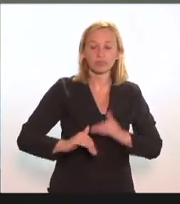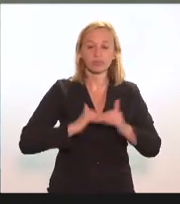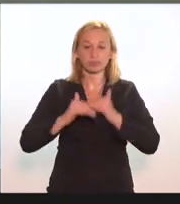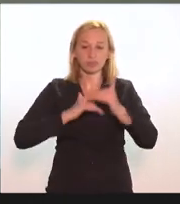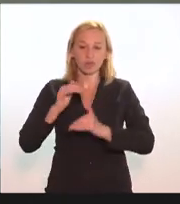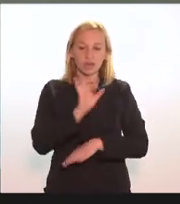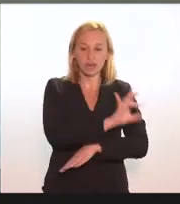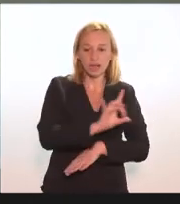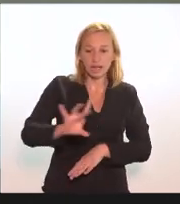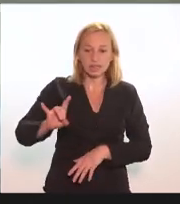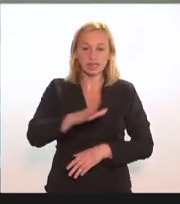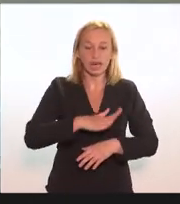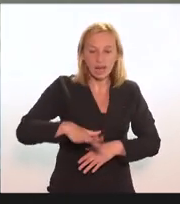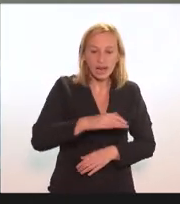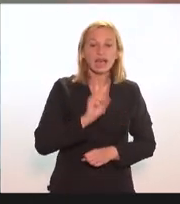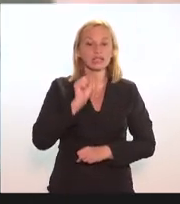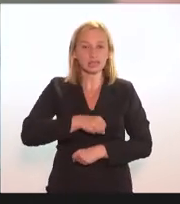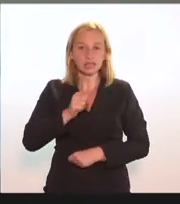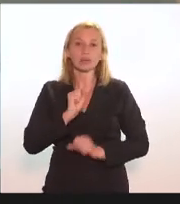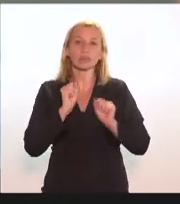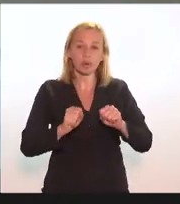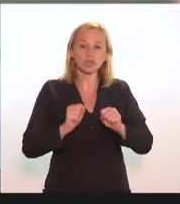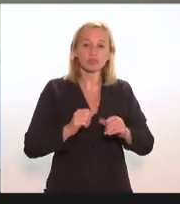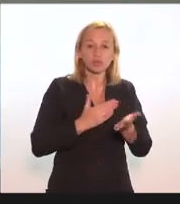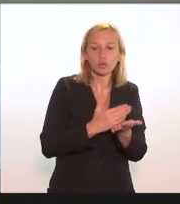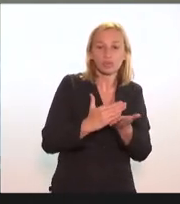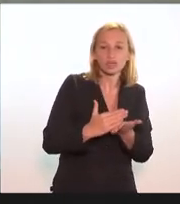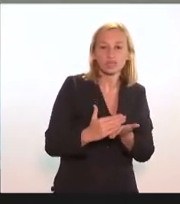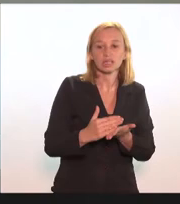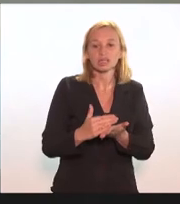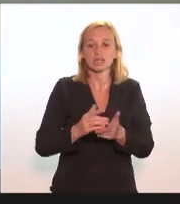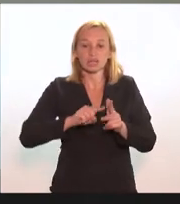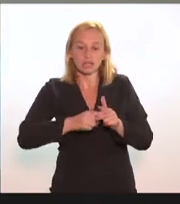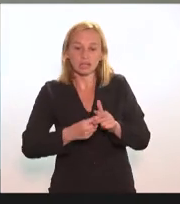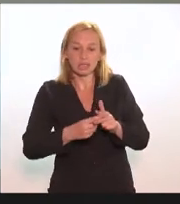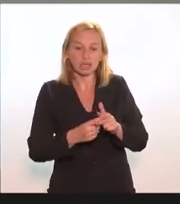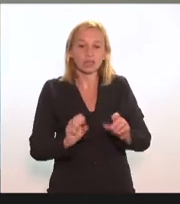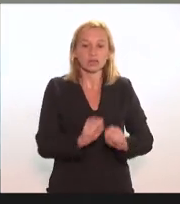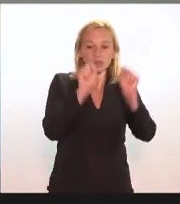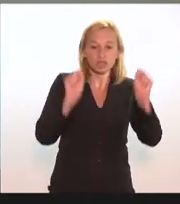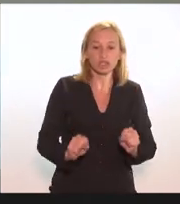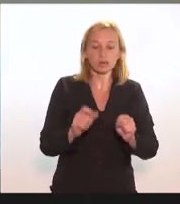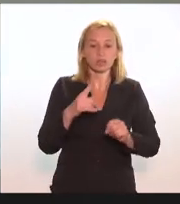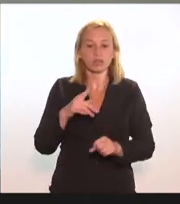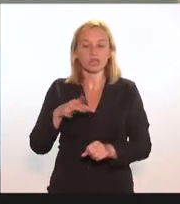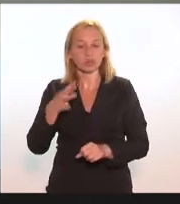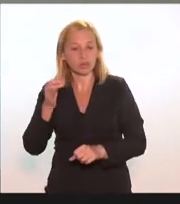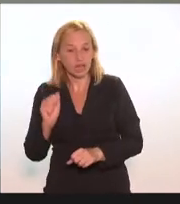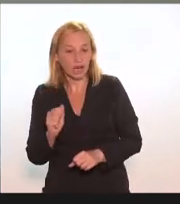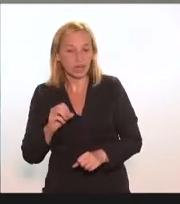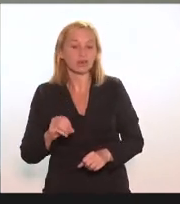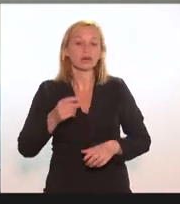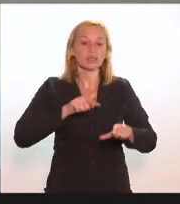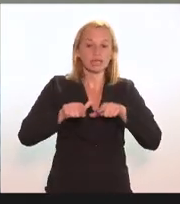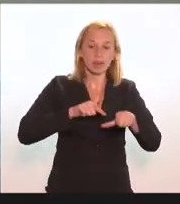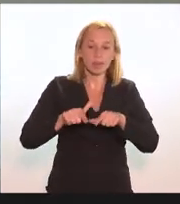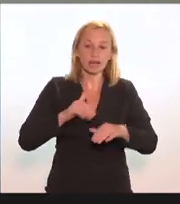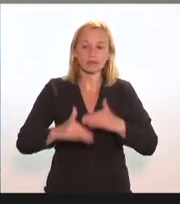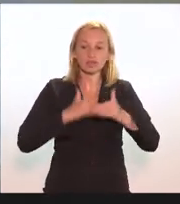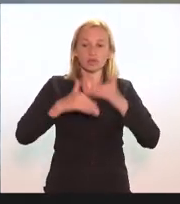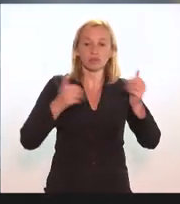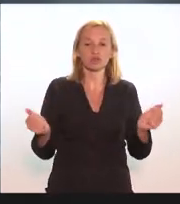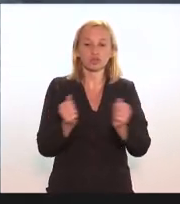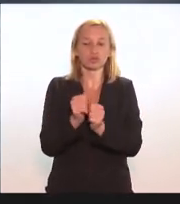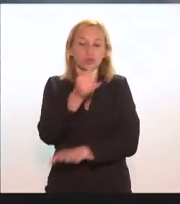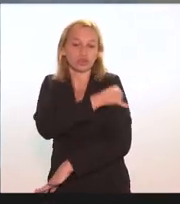com cada setor, aí sim a gente pode começar a alterar o sistema tributário e fazer com que o sistema tributário trabalhe para o desenvolvimento do Estado do Rio